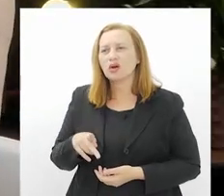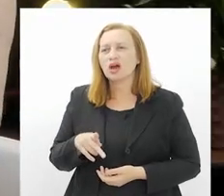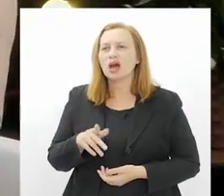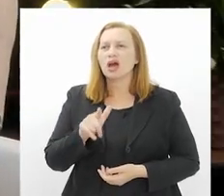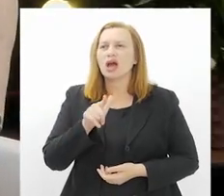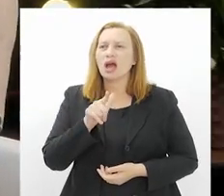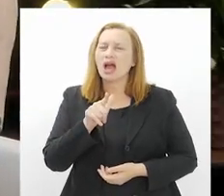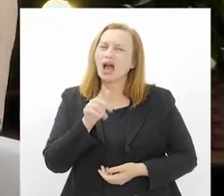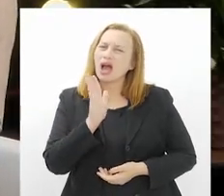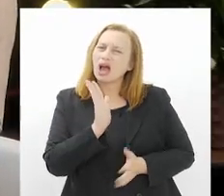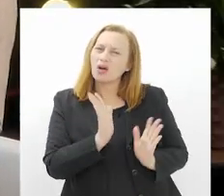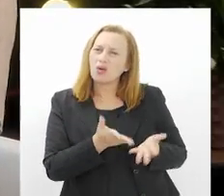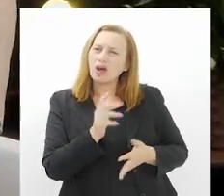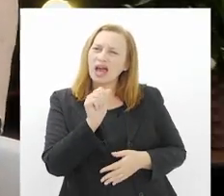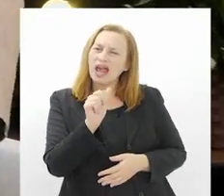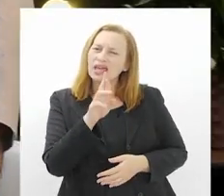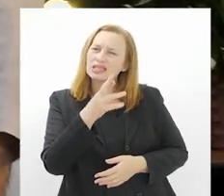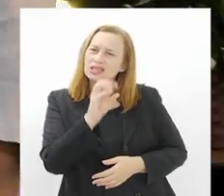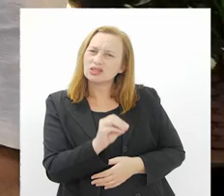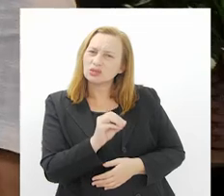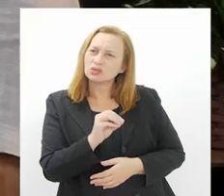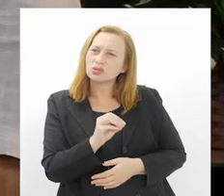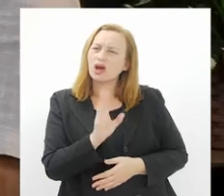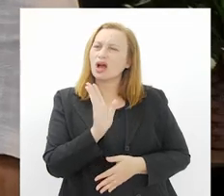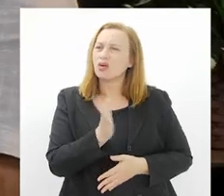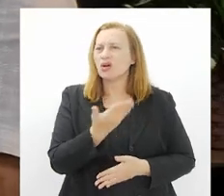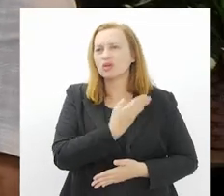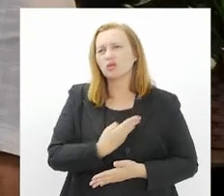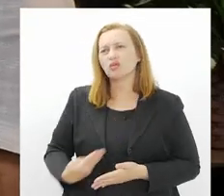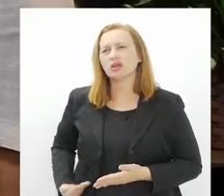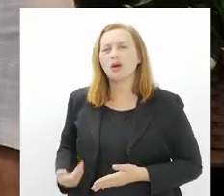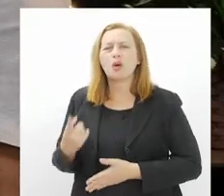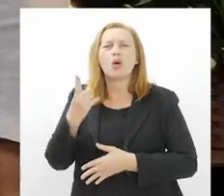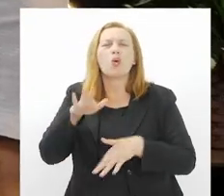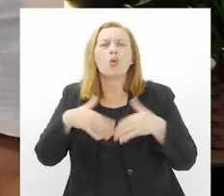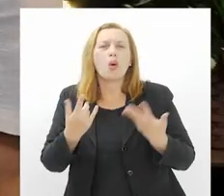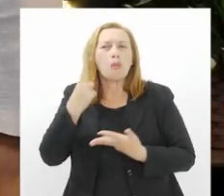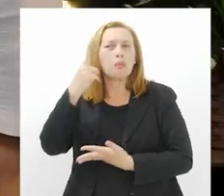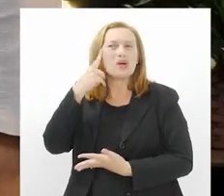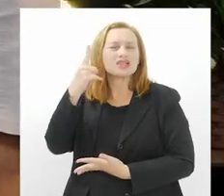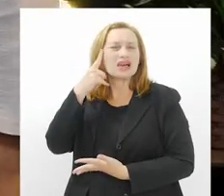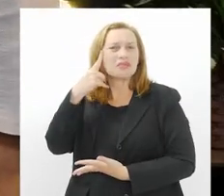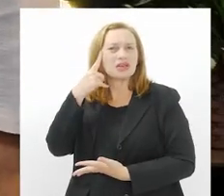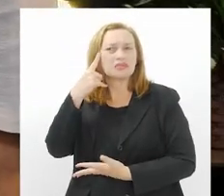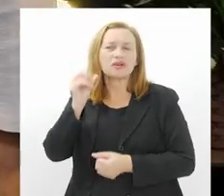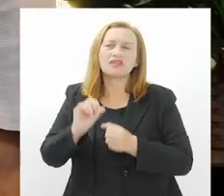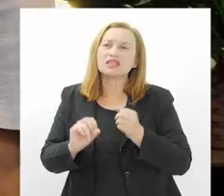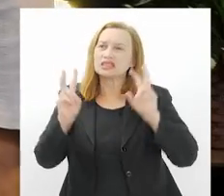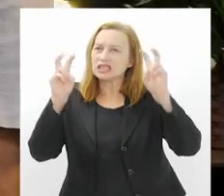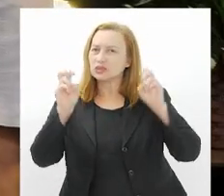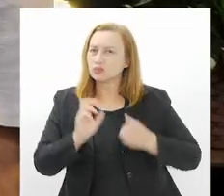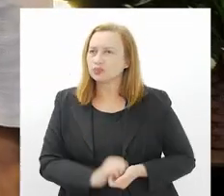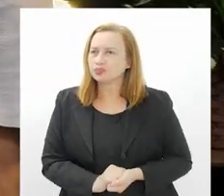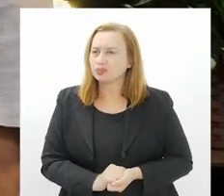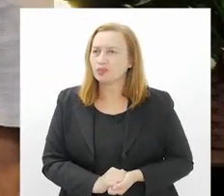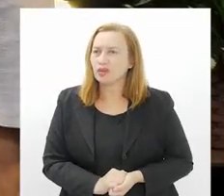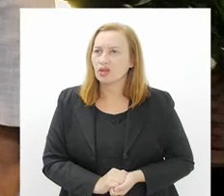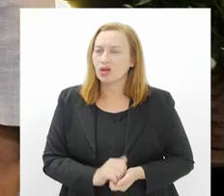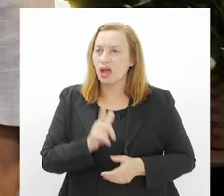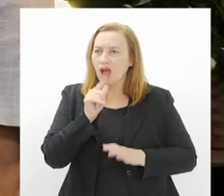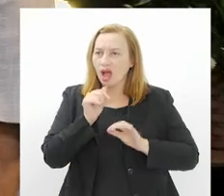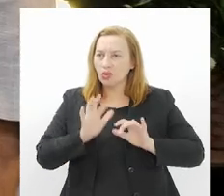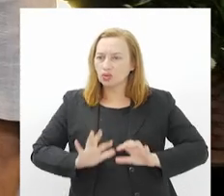professora. Agora, professora Alessandro, no aspecto governamental, que é... Qual é o pensamento? O que pode ser feito ainda para esse assunto?